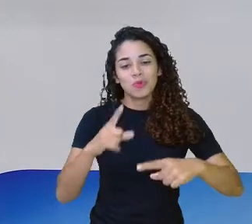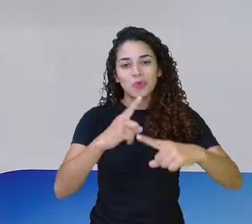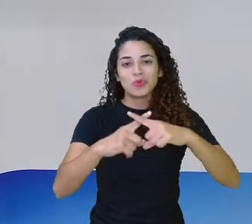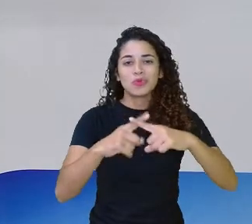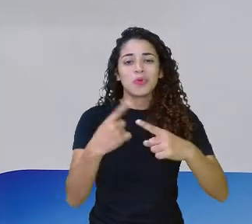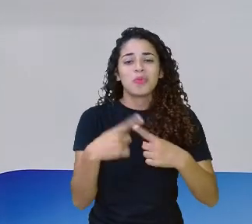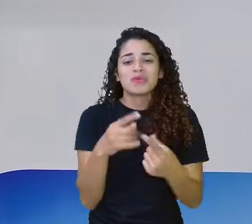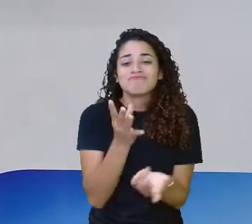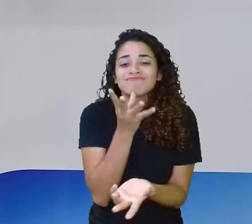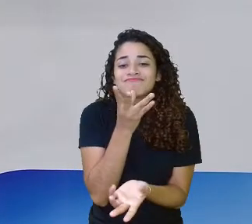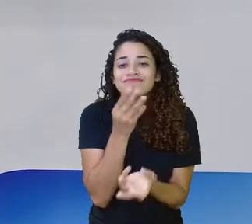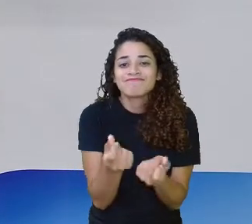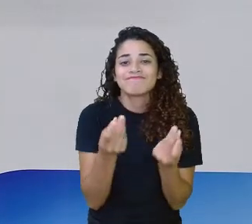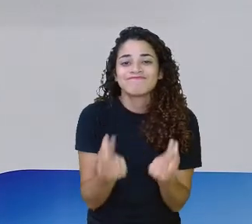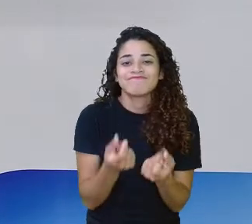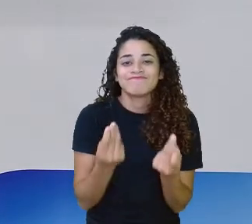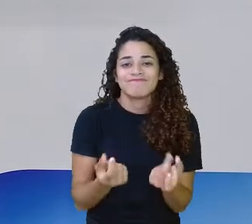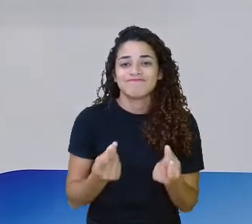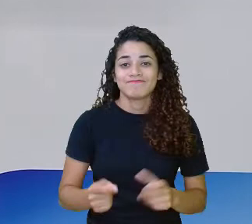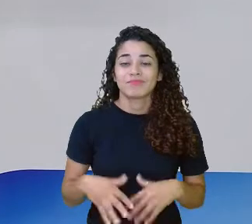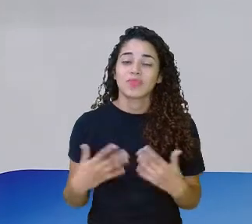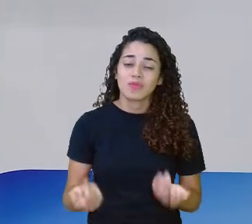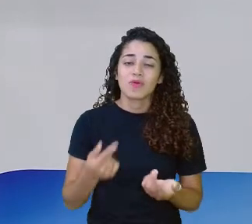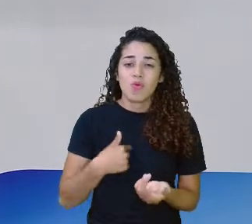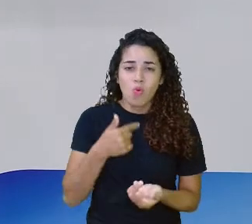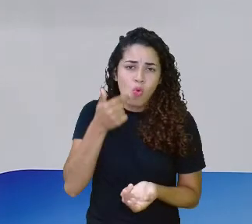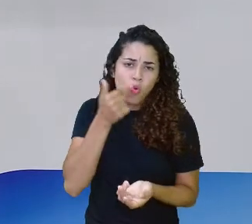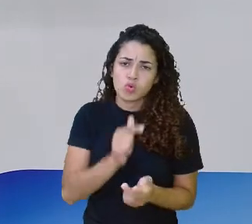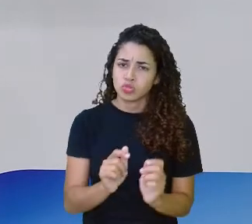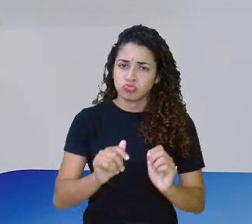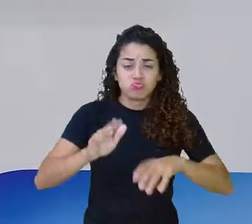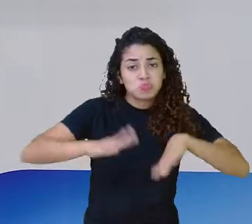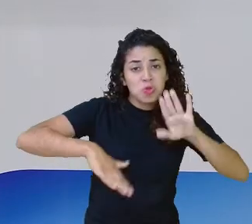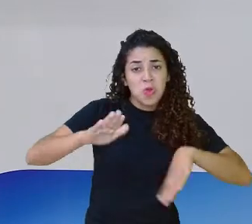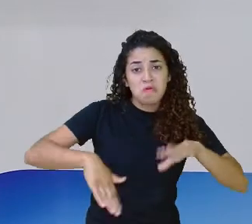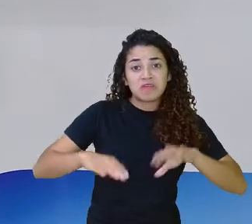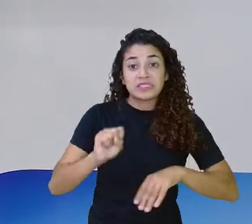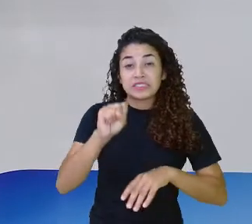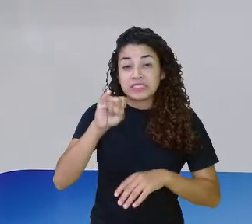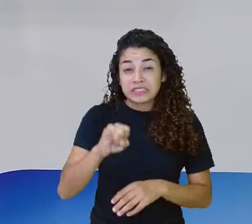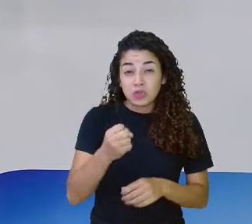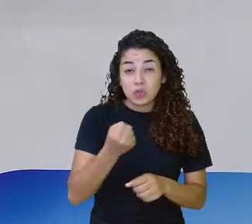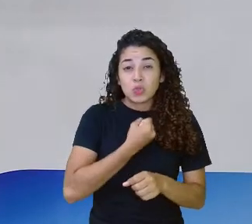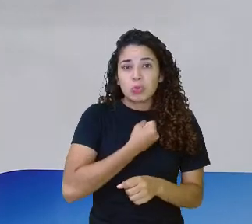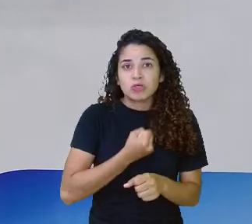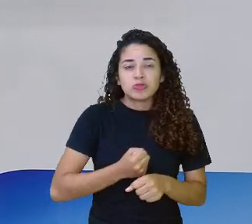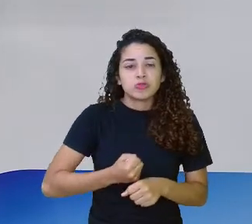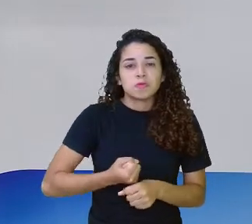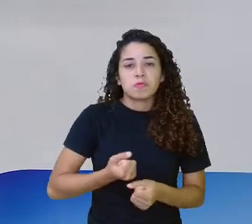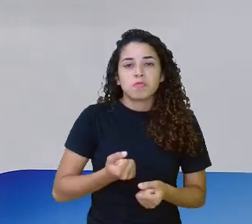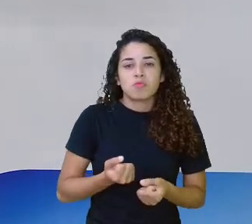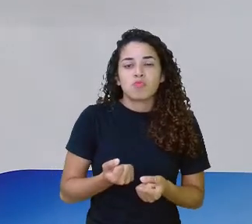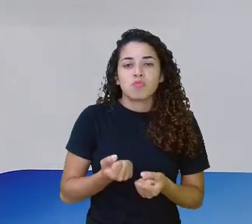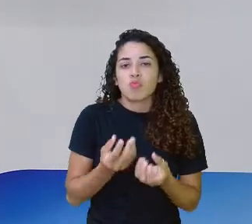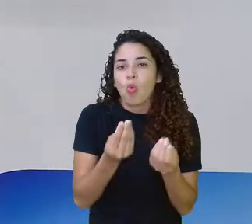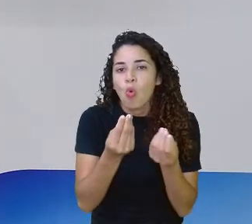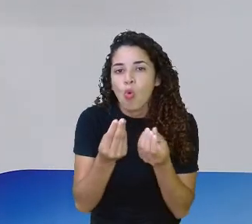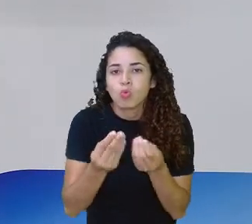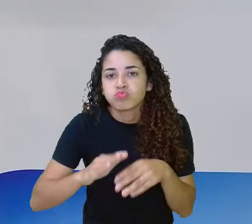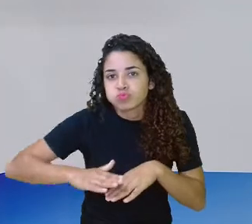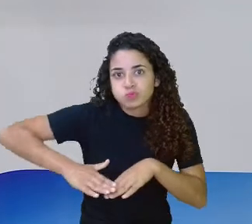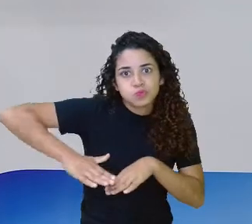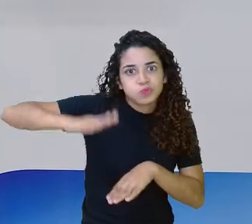eu vou demorar mais. Eu vou conseguir, talvez, se o número for muito grande, você